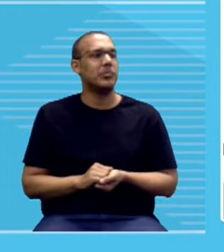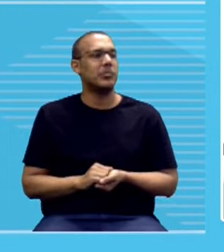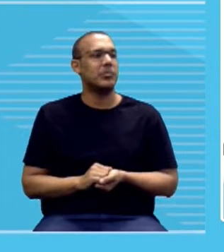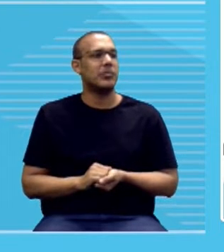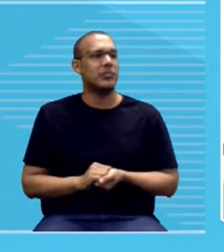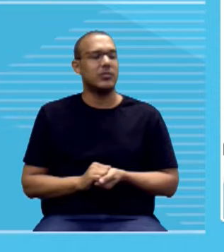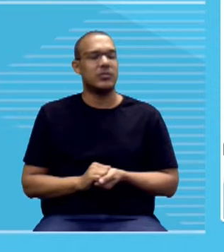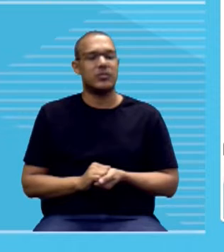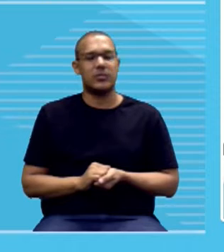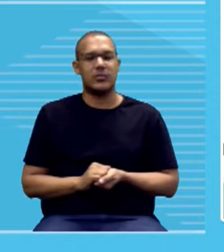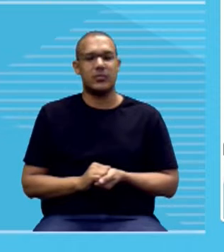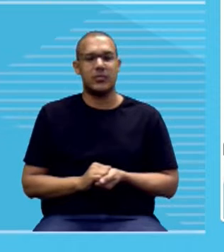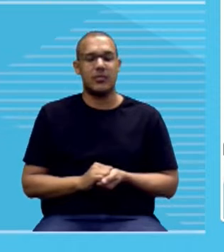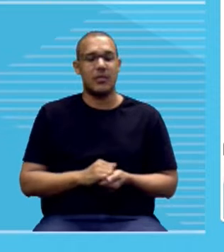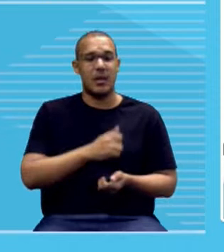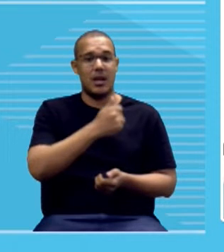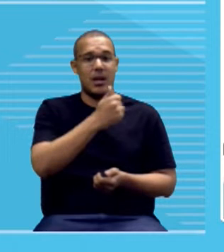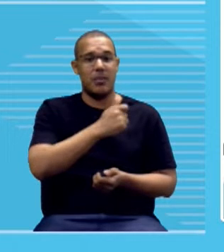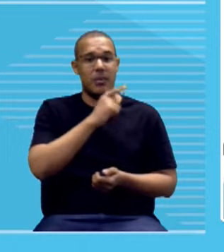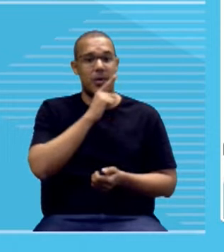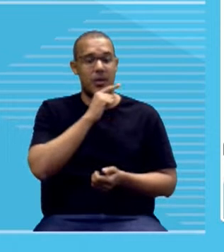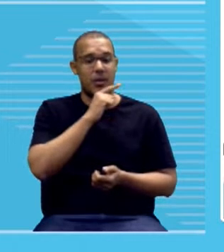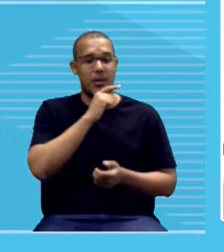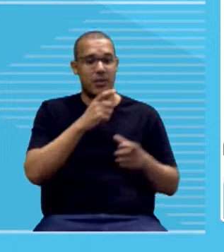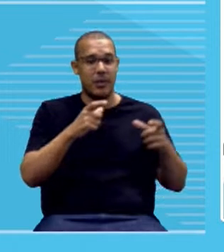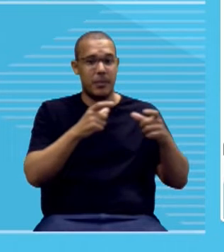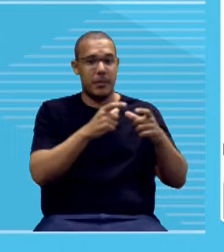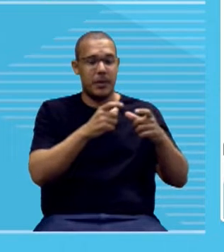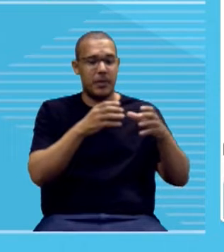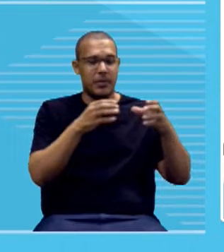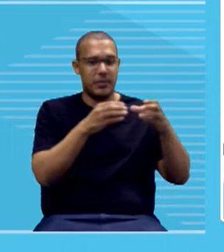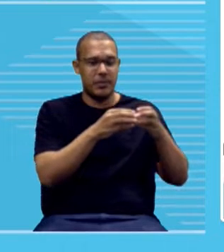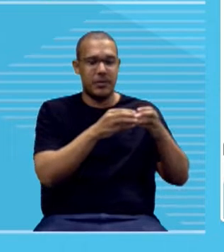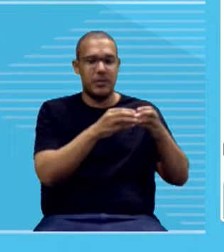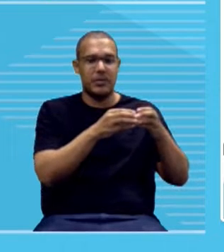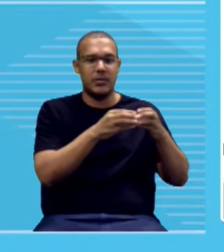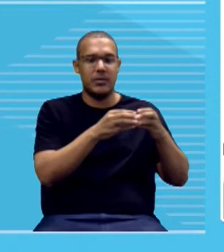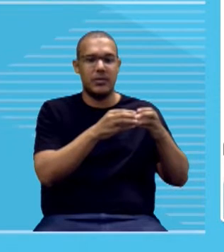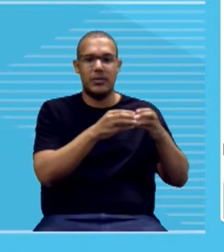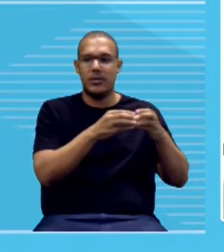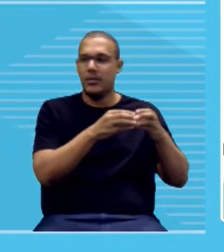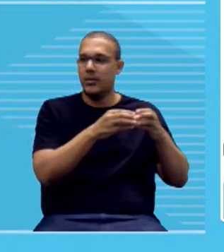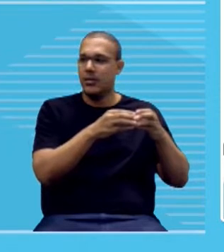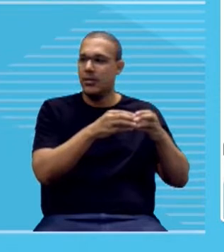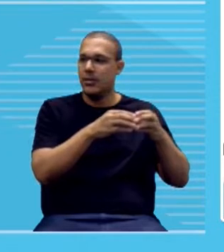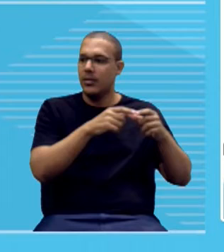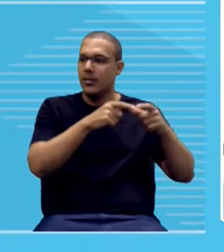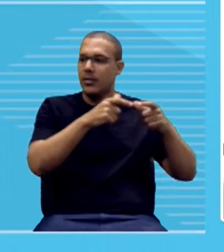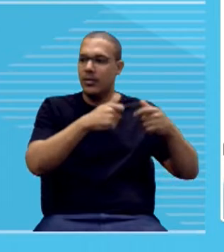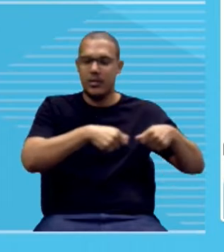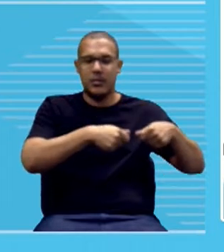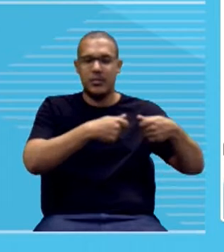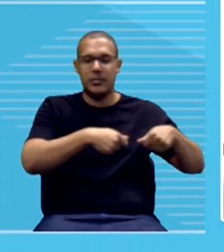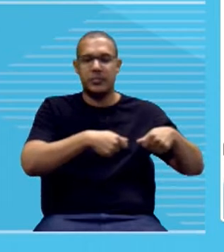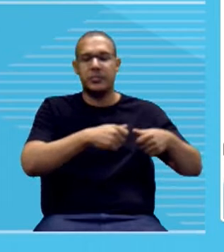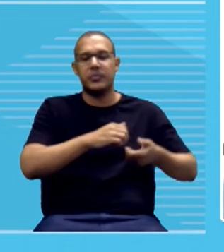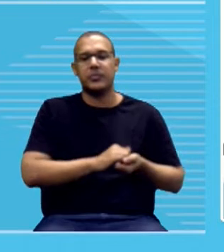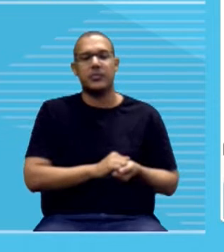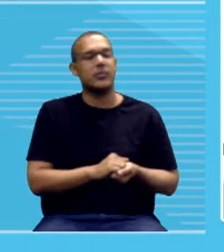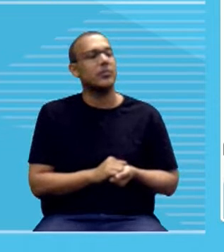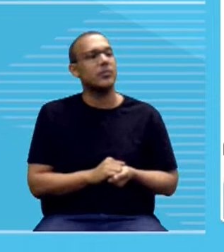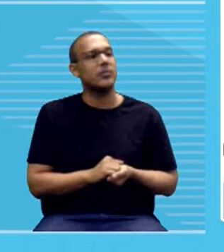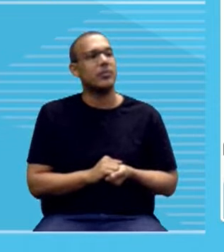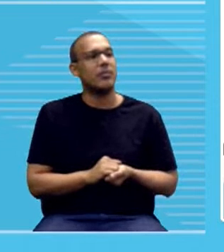primeira água que está contaminada, ela não sai da usina, beleza? Ela tem que ser despachada de alguma outra forma.